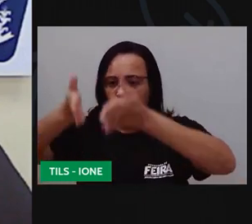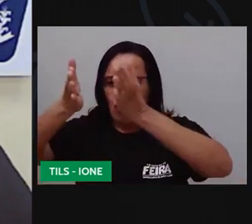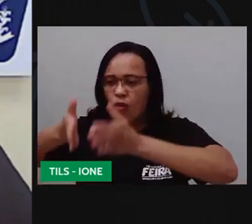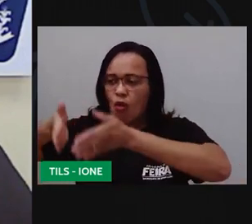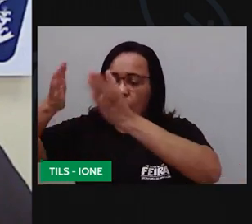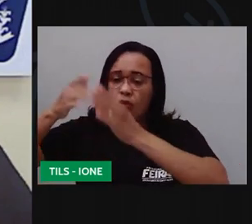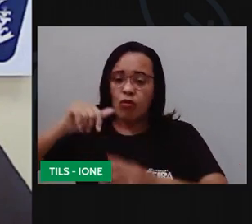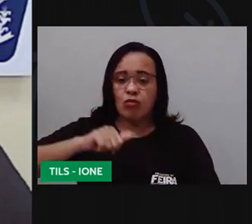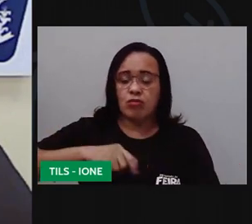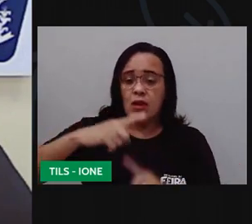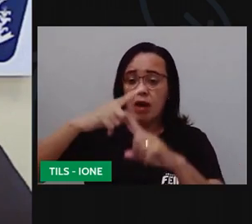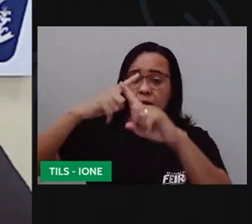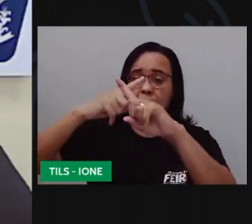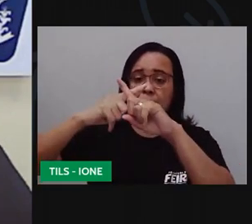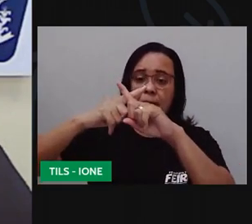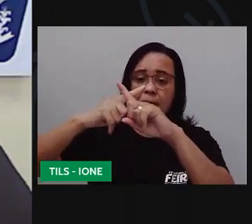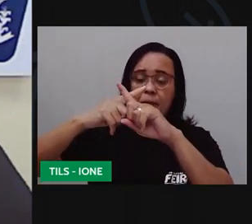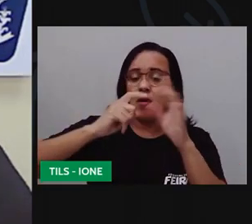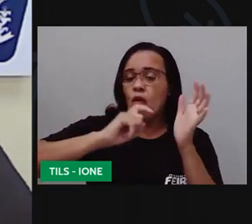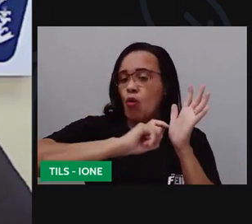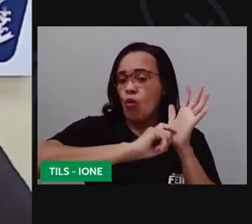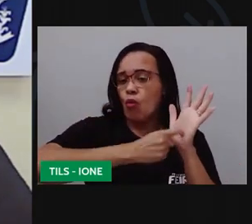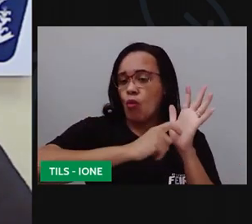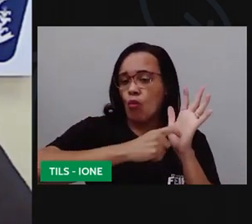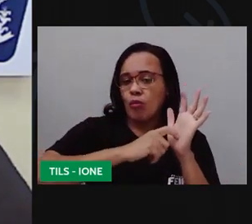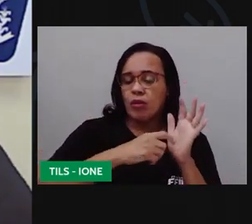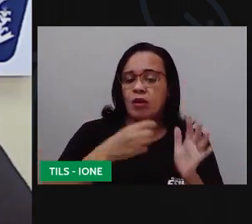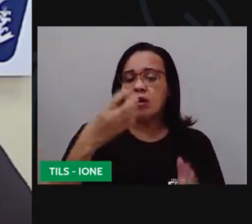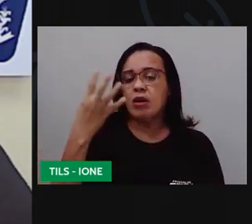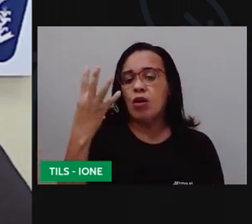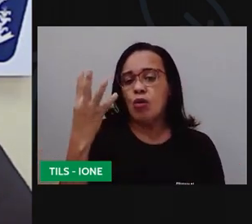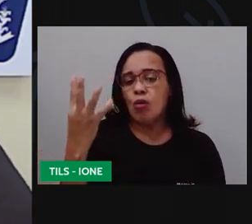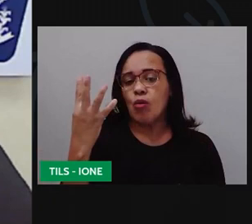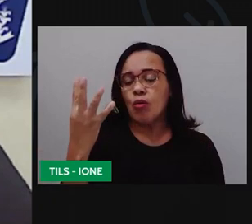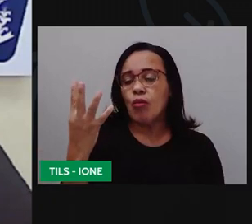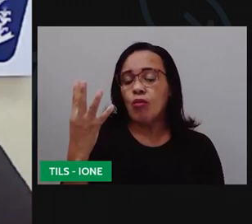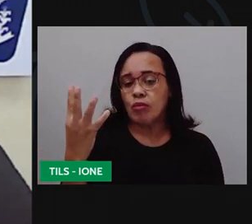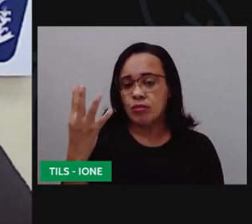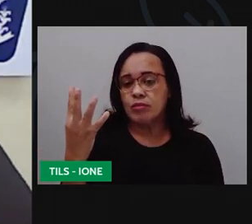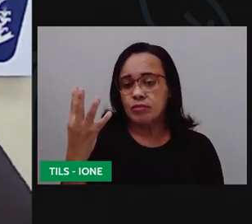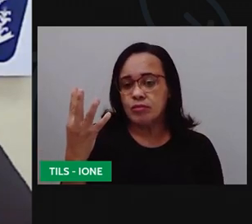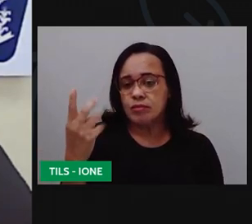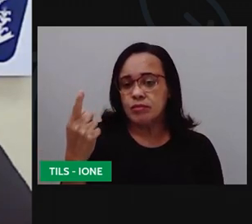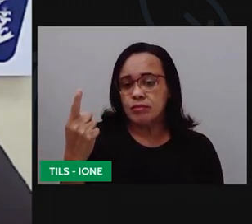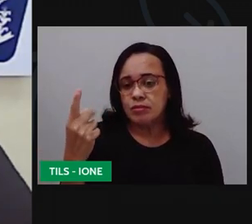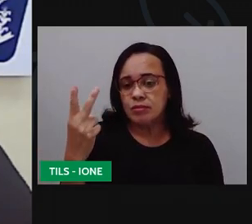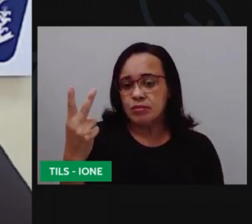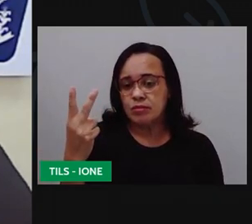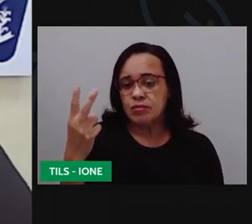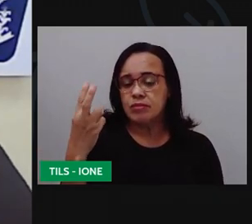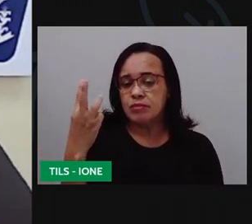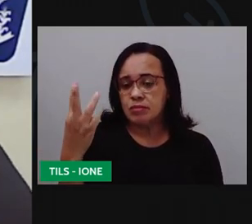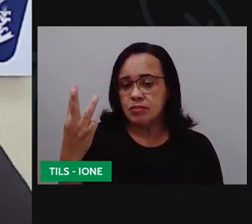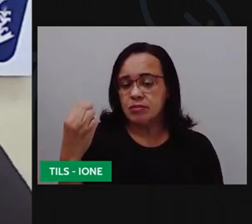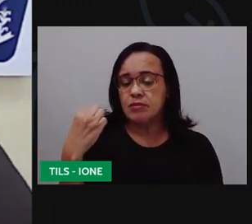Quantas vezes? Olha, 4, não é isso? Quantas linhas aparecem aqui?